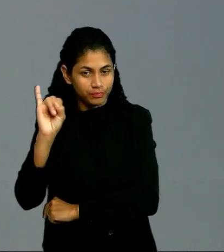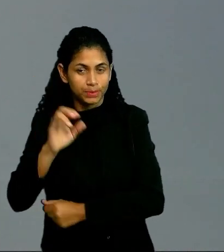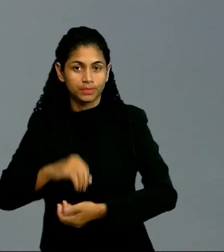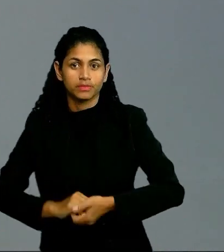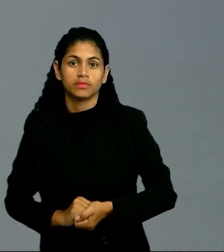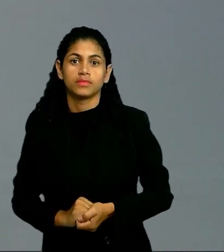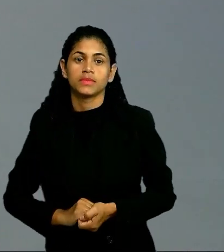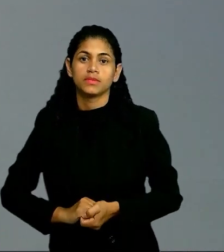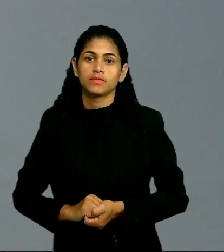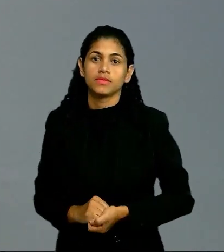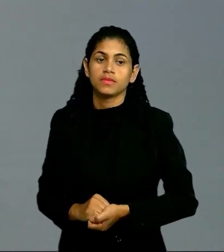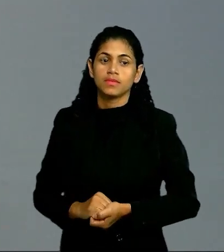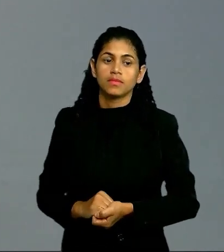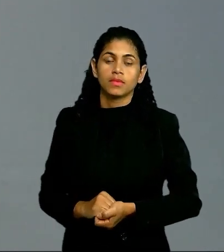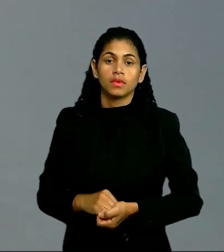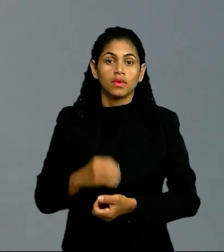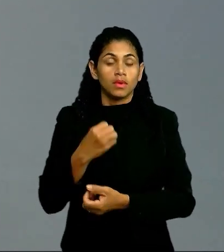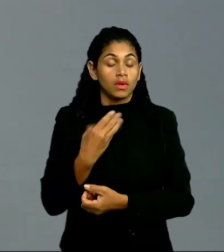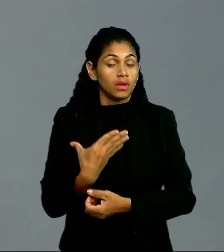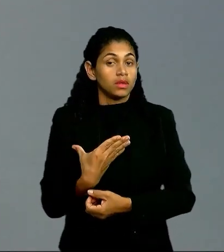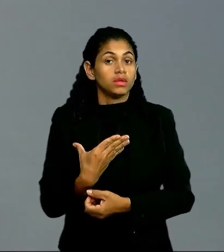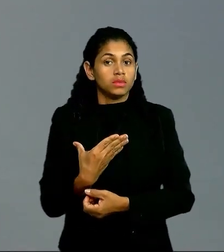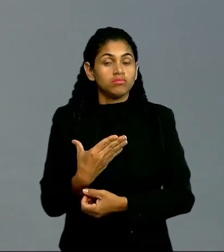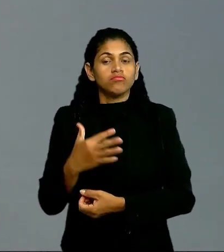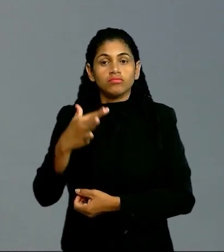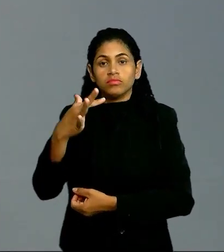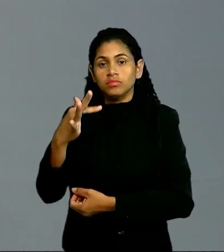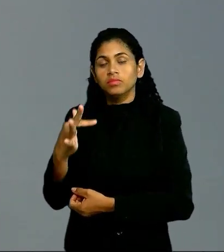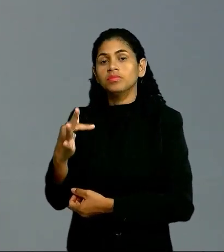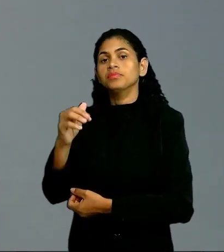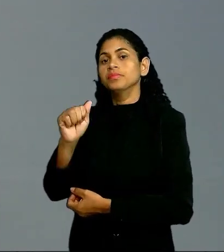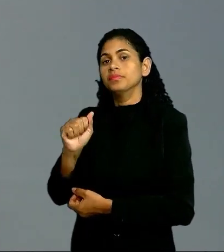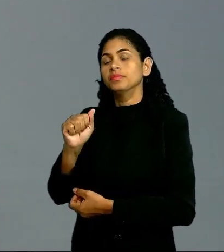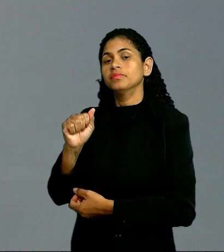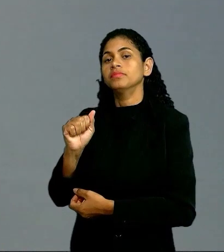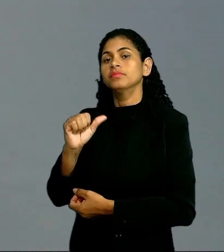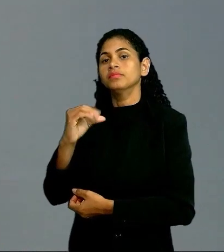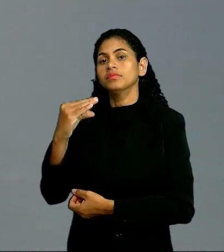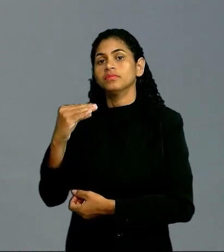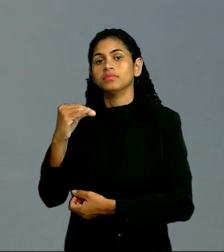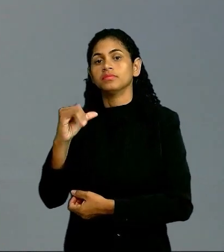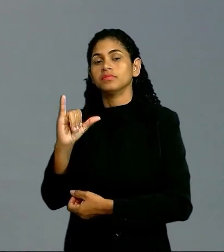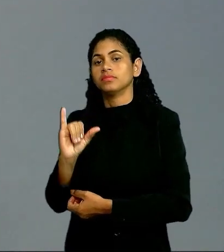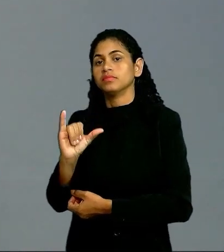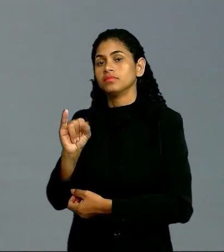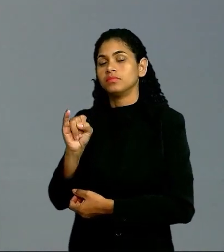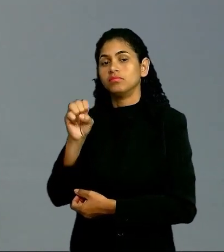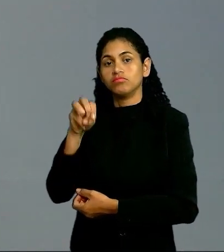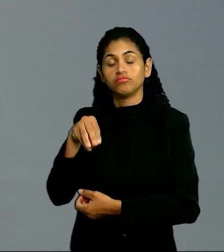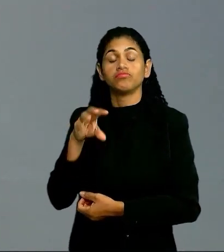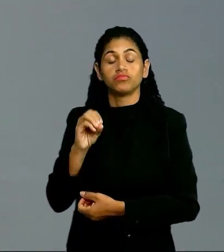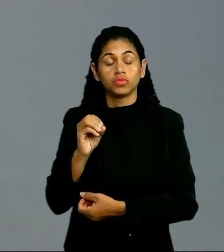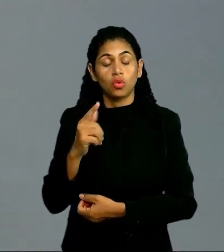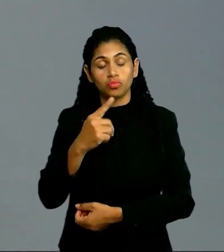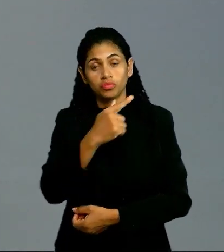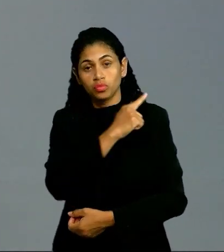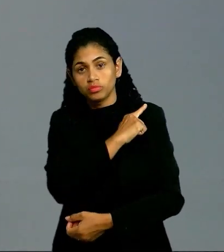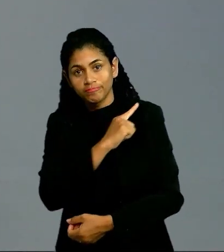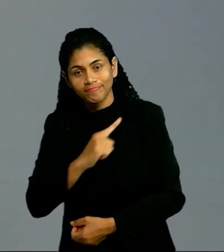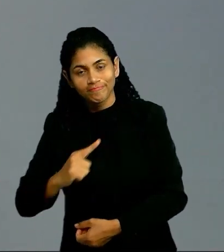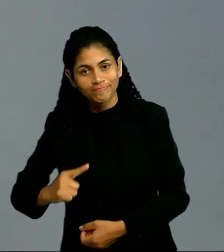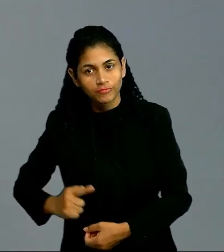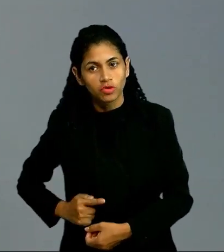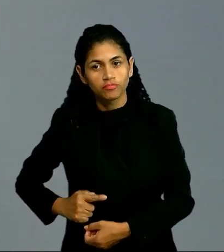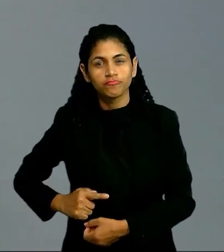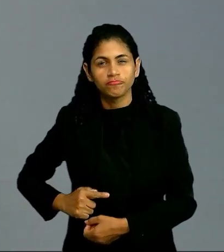Império Romano. Bom, então o fascismo ele é um desses sistemas, né? Ele é um desses governos totalitários. Ele é o primeiro, na